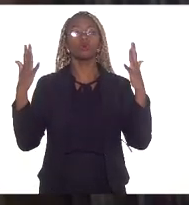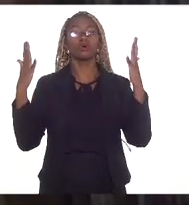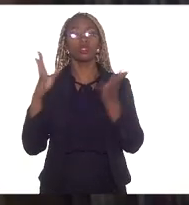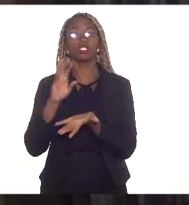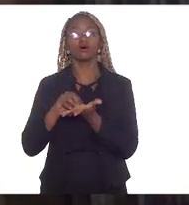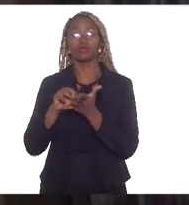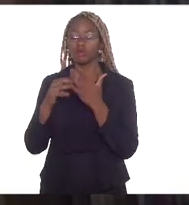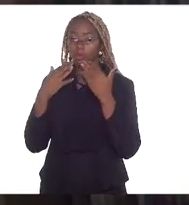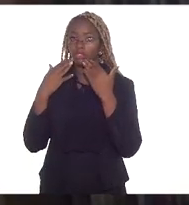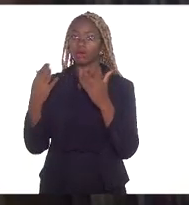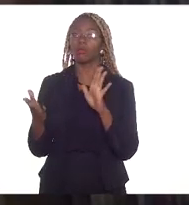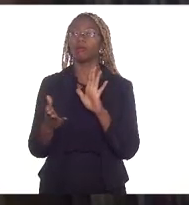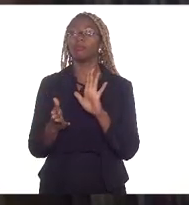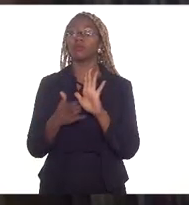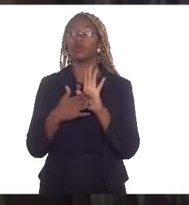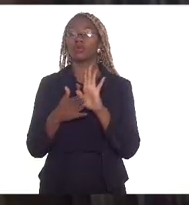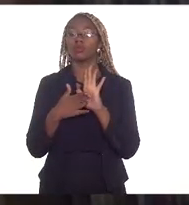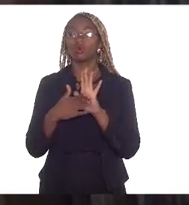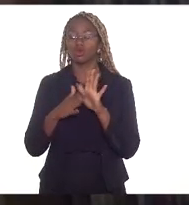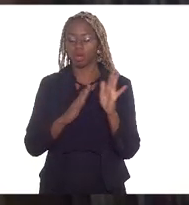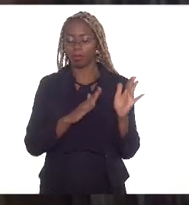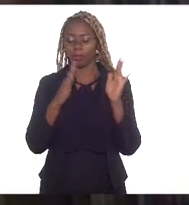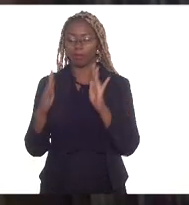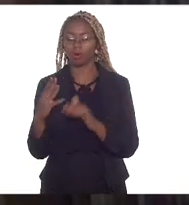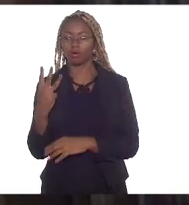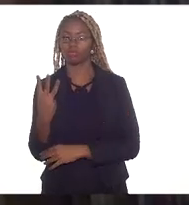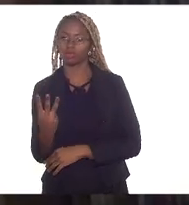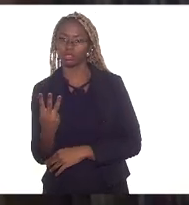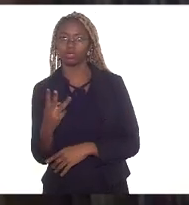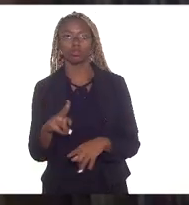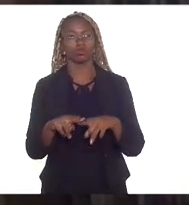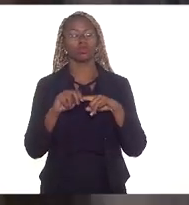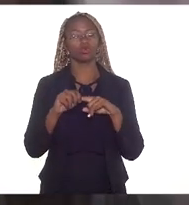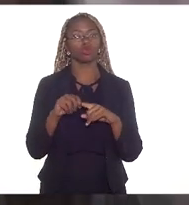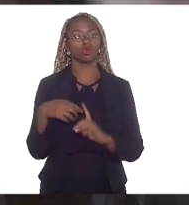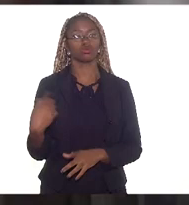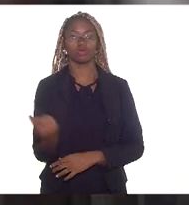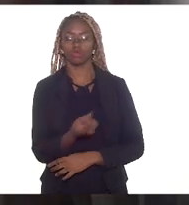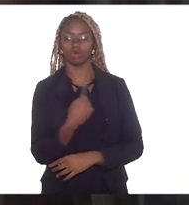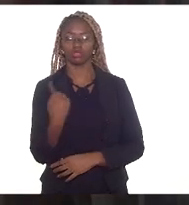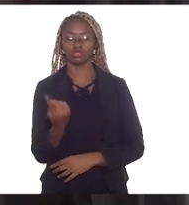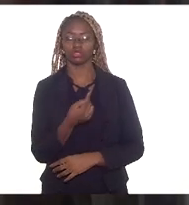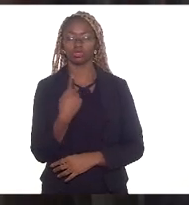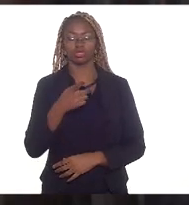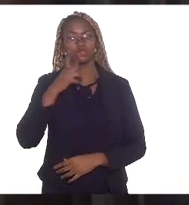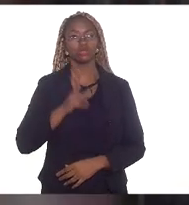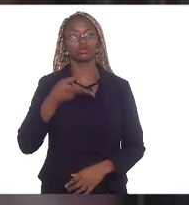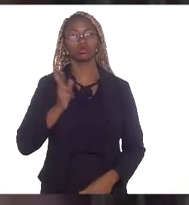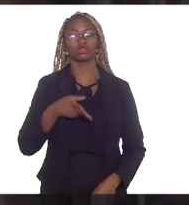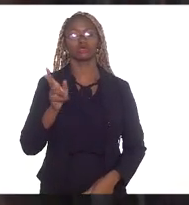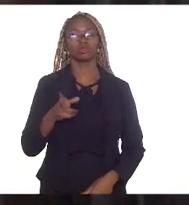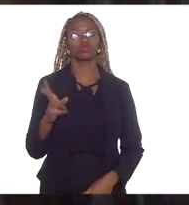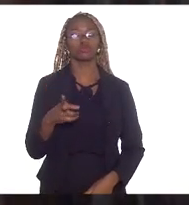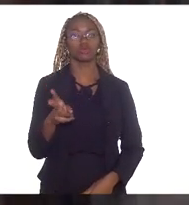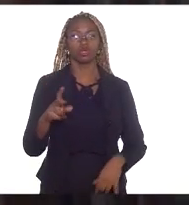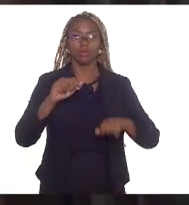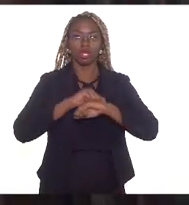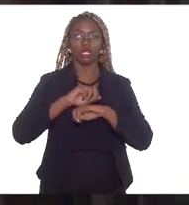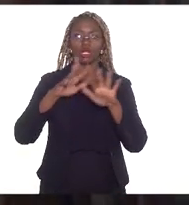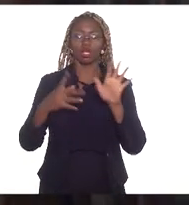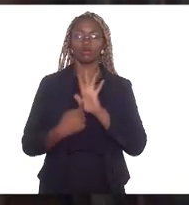para o Bloco 3, né? Já que nós o tempo todo deixamos muito claro